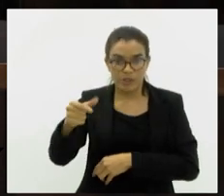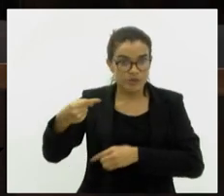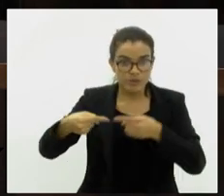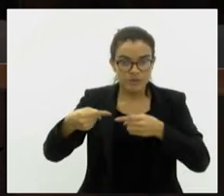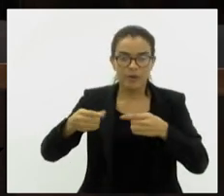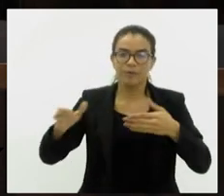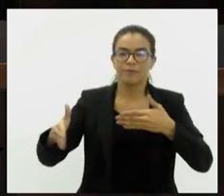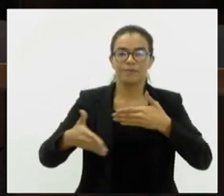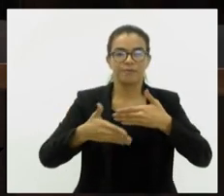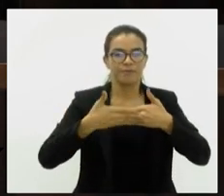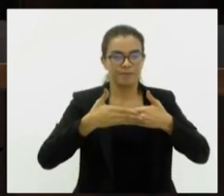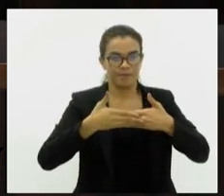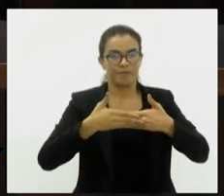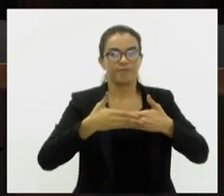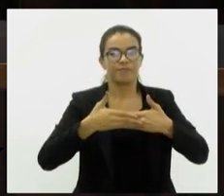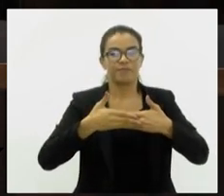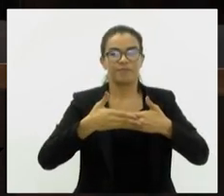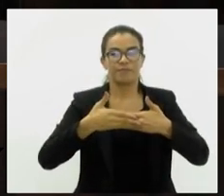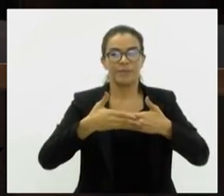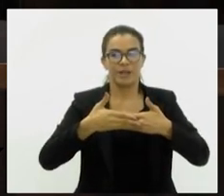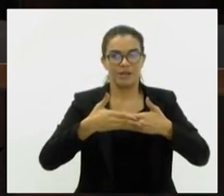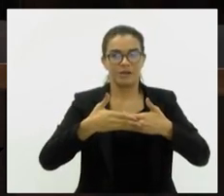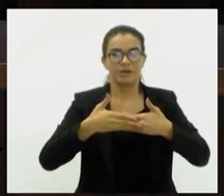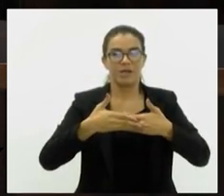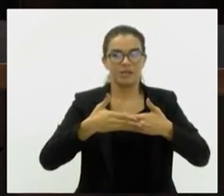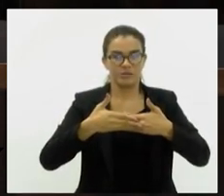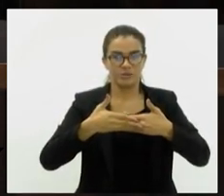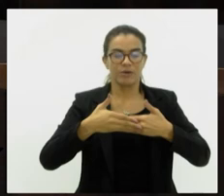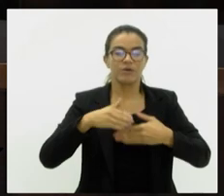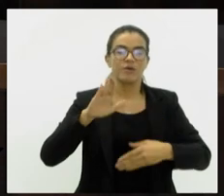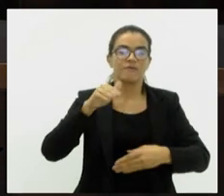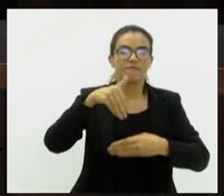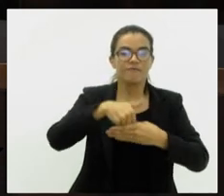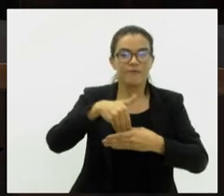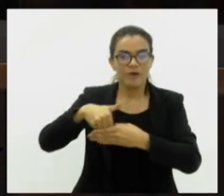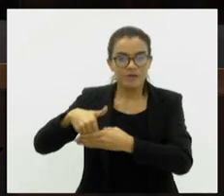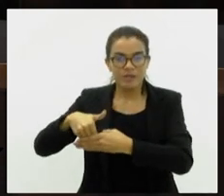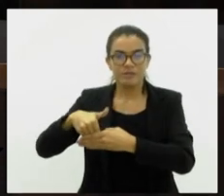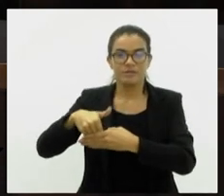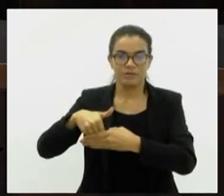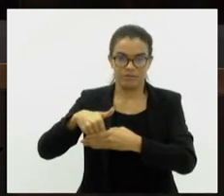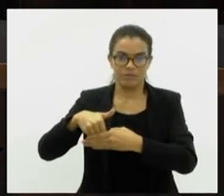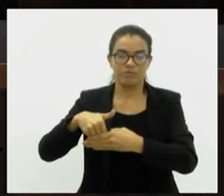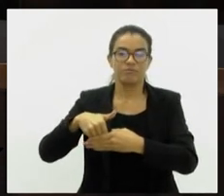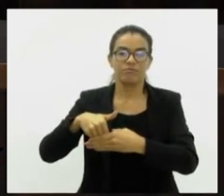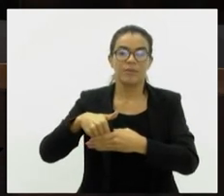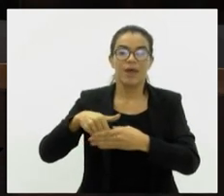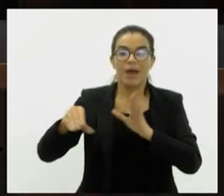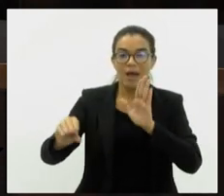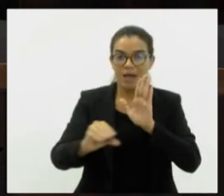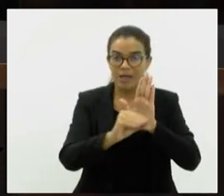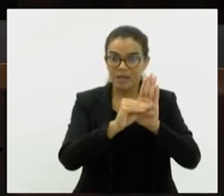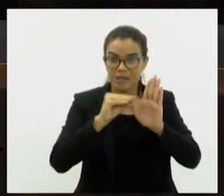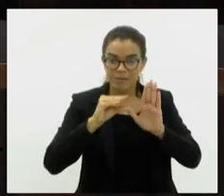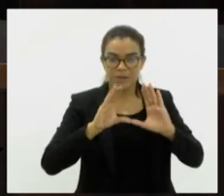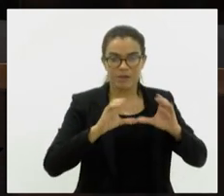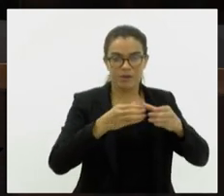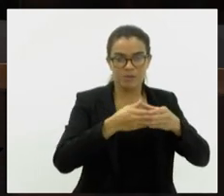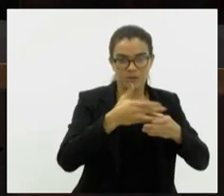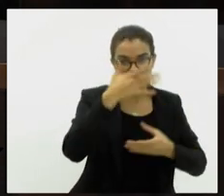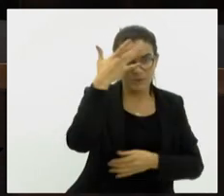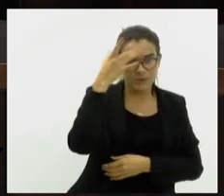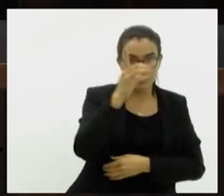queira discutir, encerrada a discussão, em votação, a emenda da Comissão de Pessoa